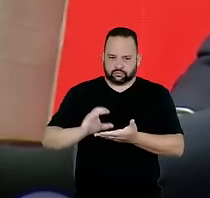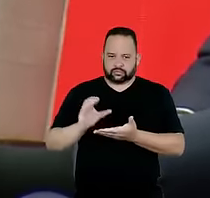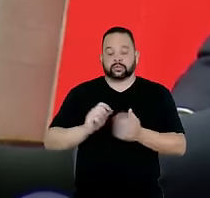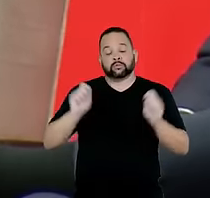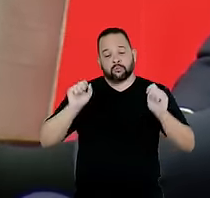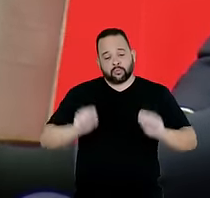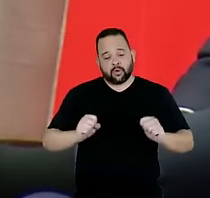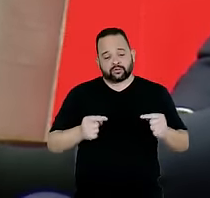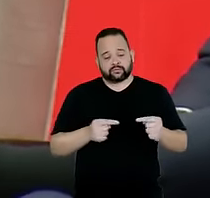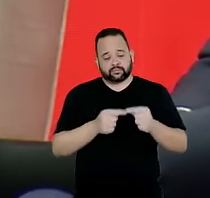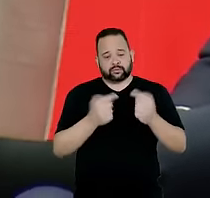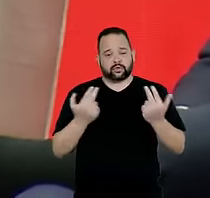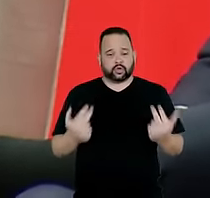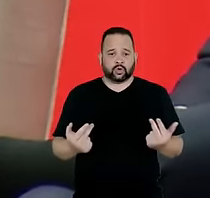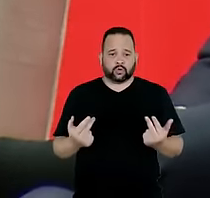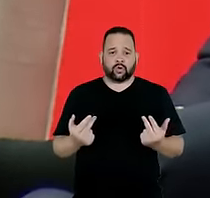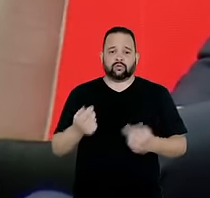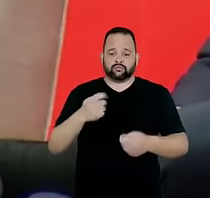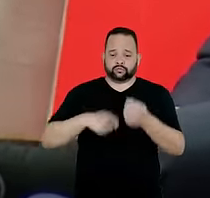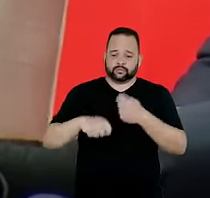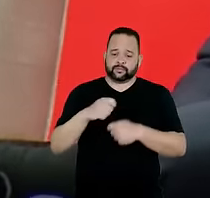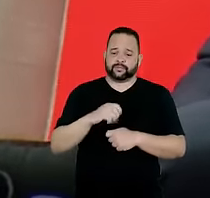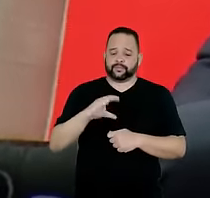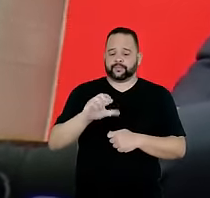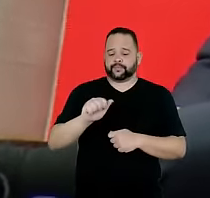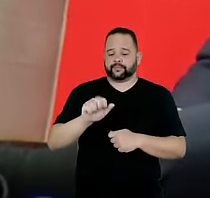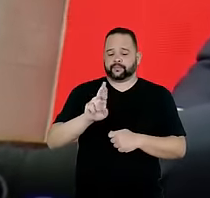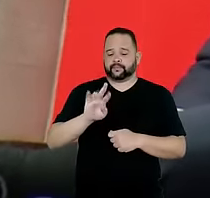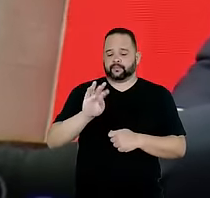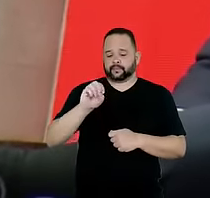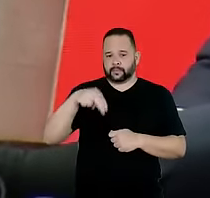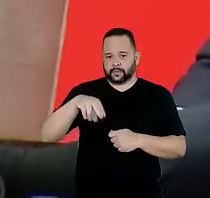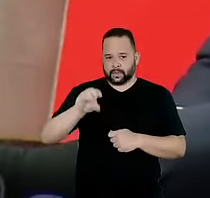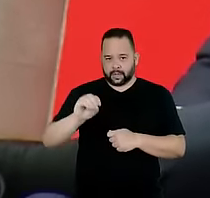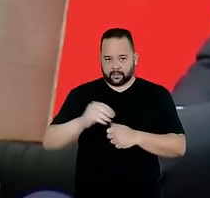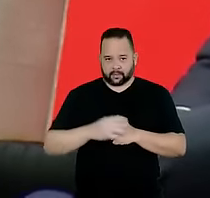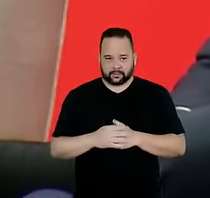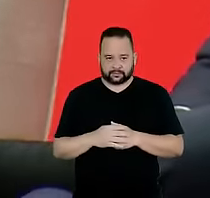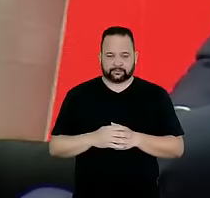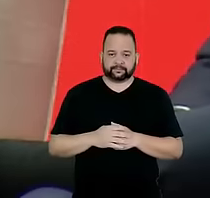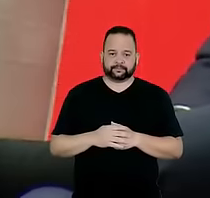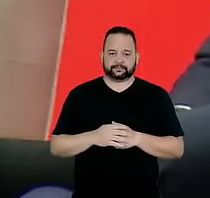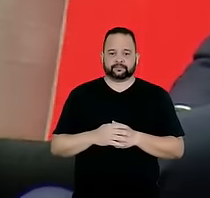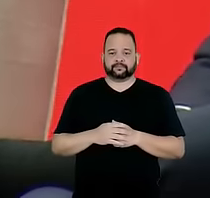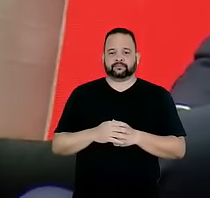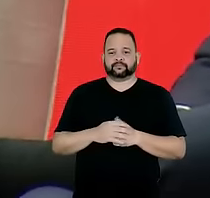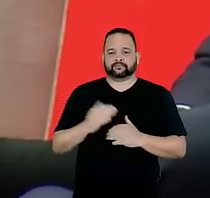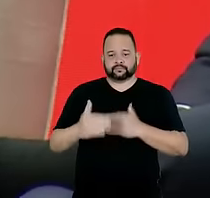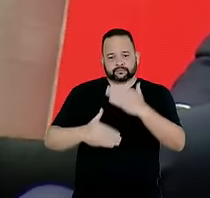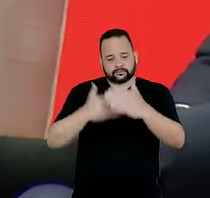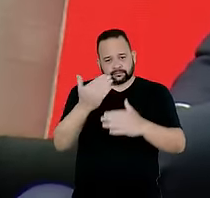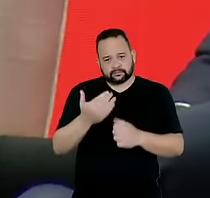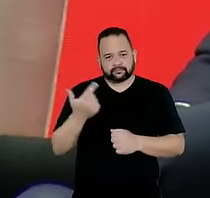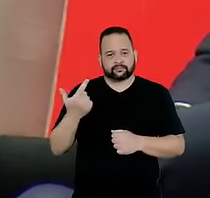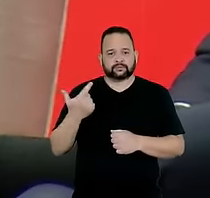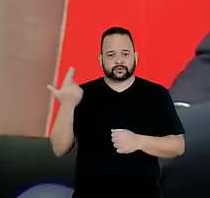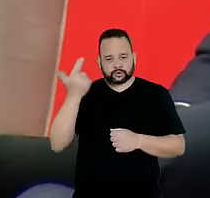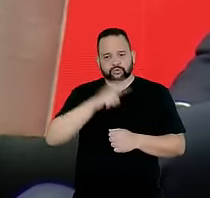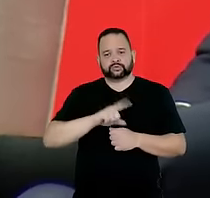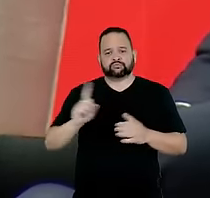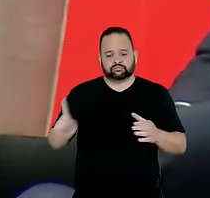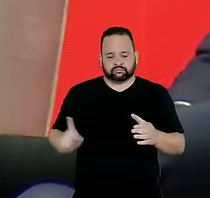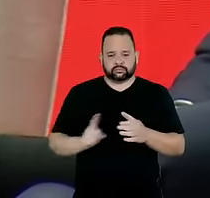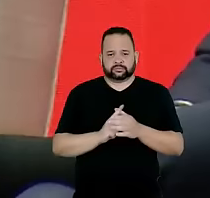feita a regulação Eu acho que o passo seguinte pra gente aumentar a nossa inserção internacional nesse mercado é